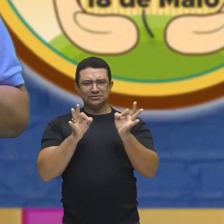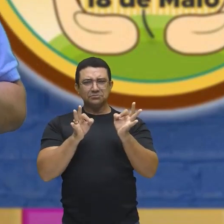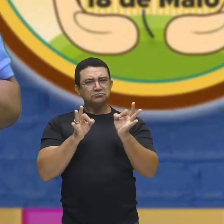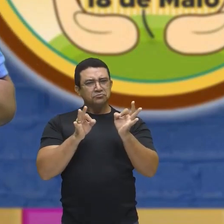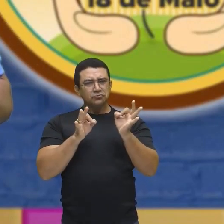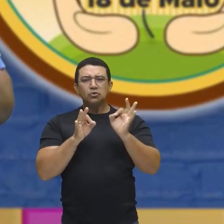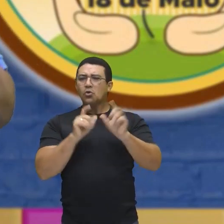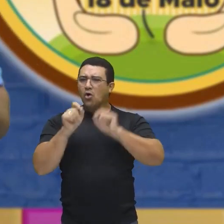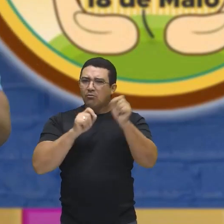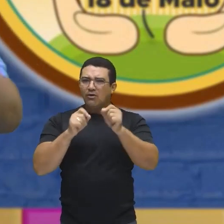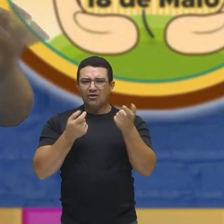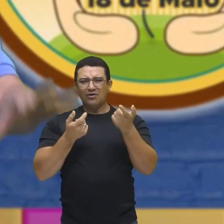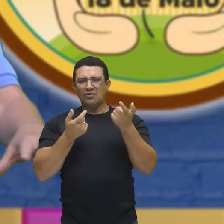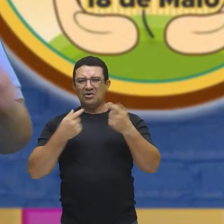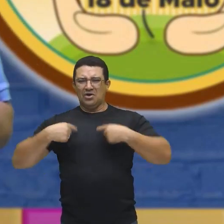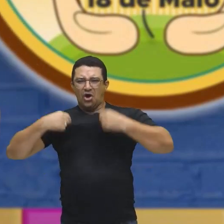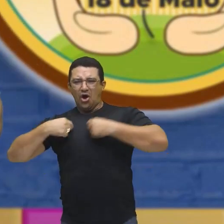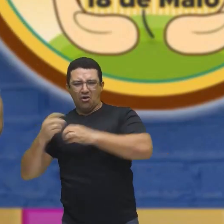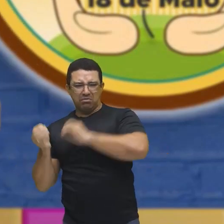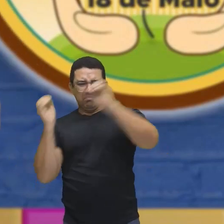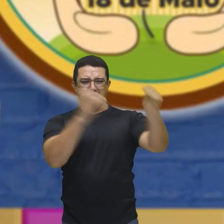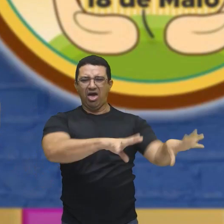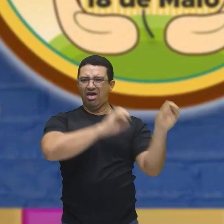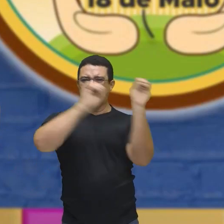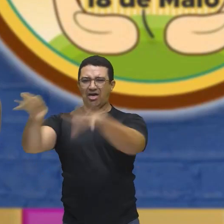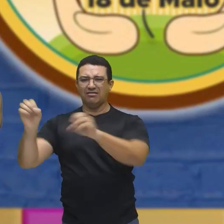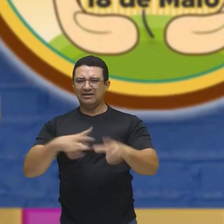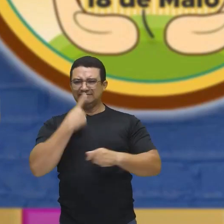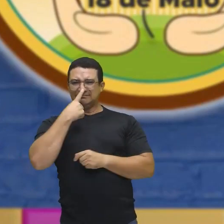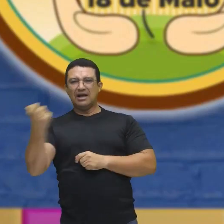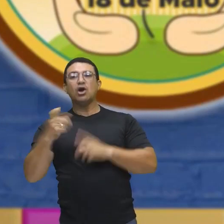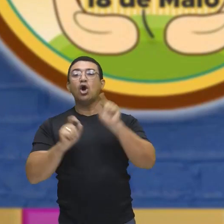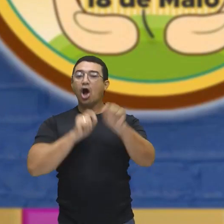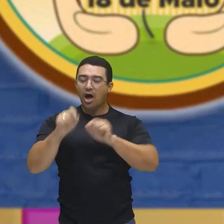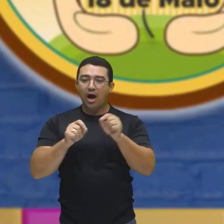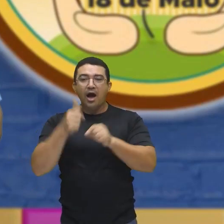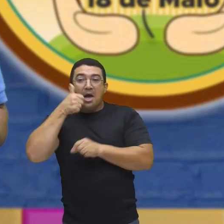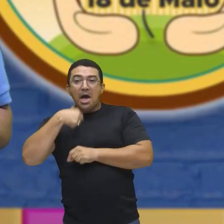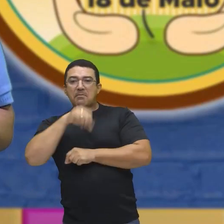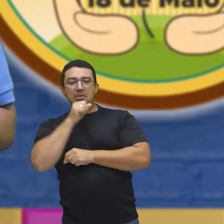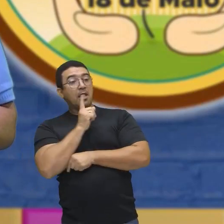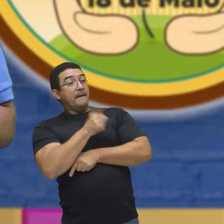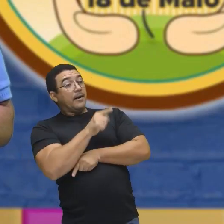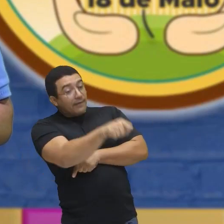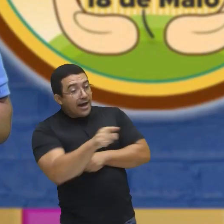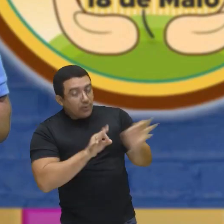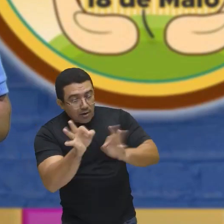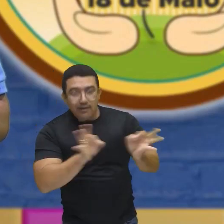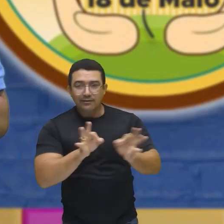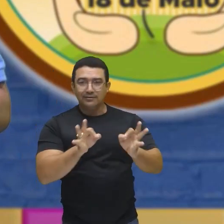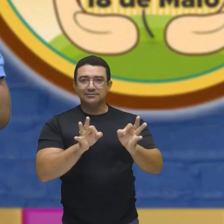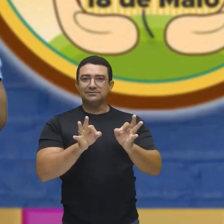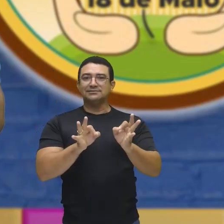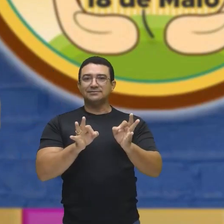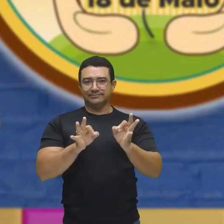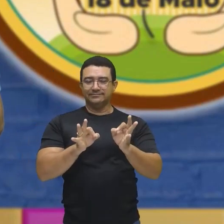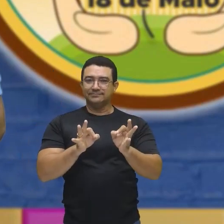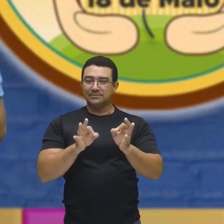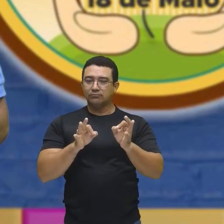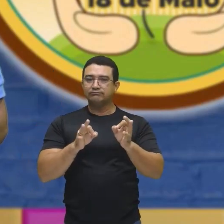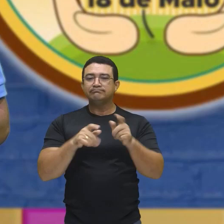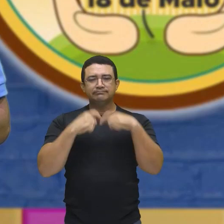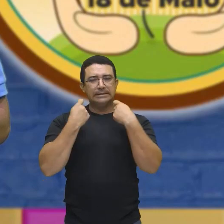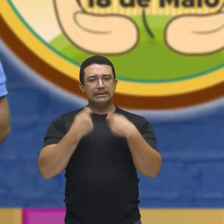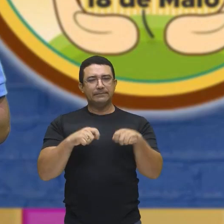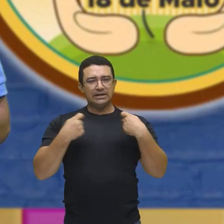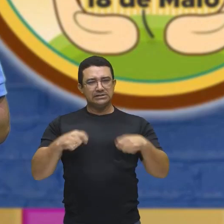direitinho? Ou tem roupa jogada aqui, roupa jogada ali? Né? A mamãe já começou a falar algumas coisinhas. Então, eu tenho que